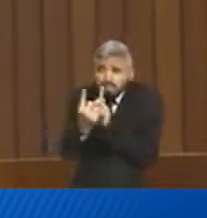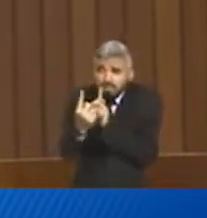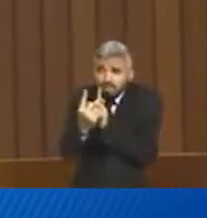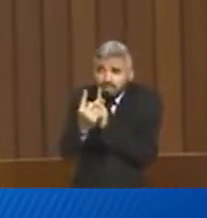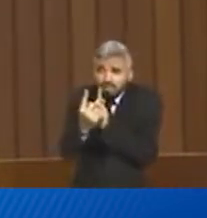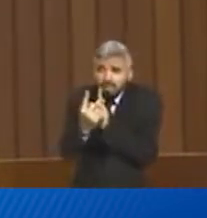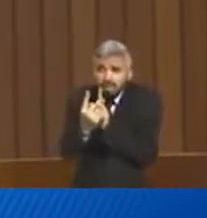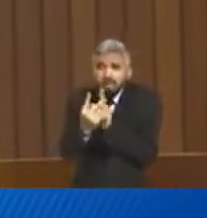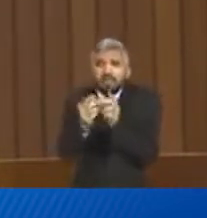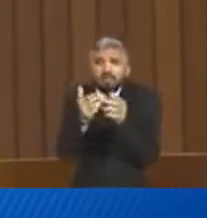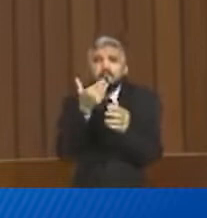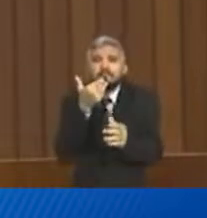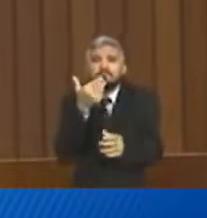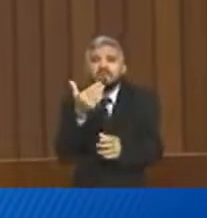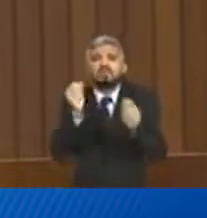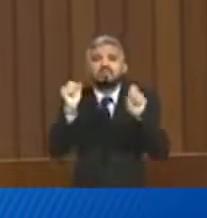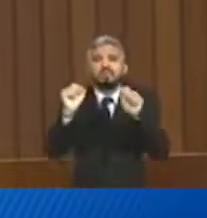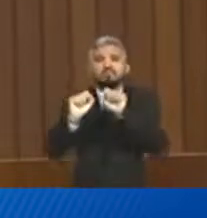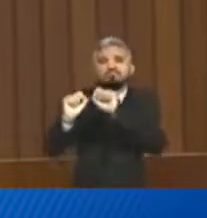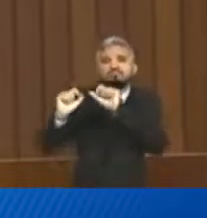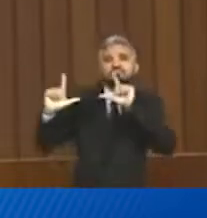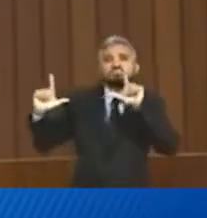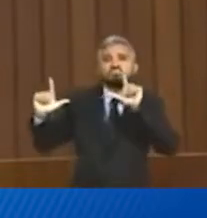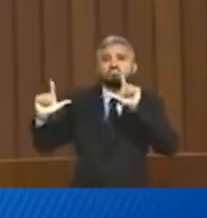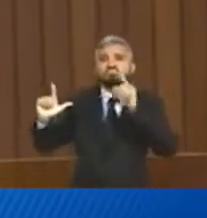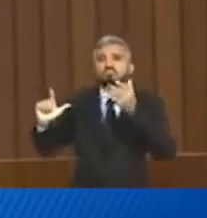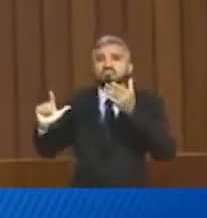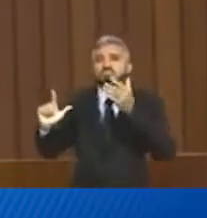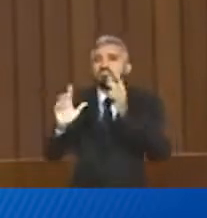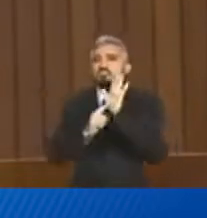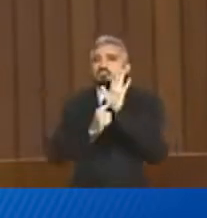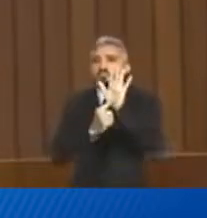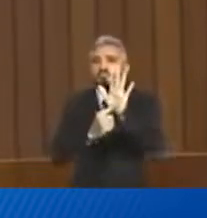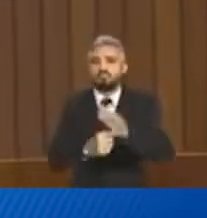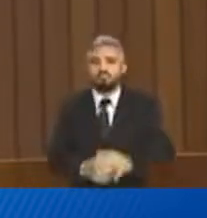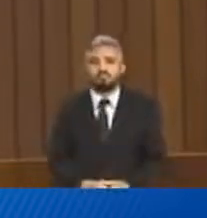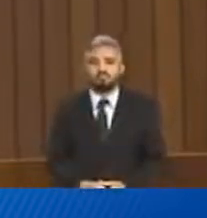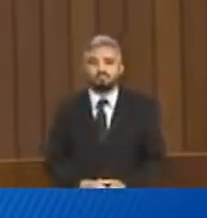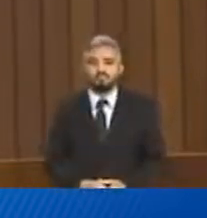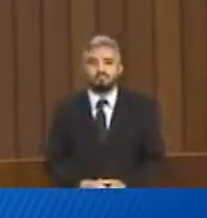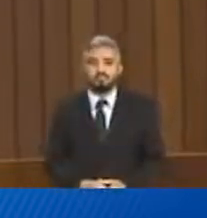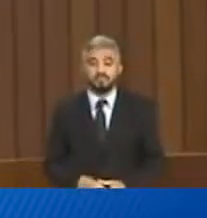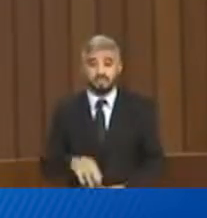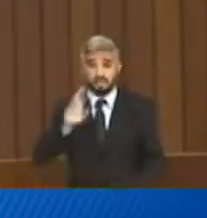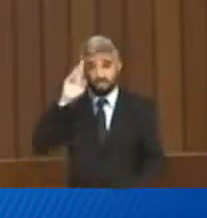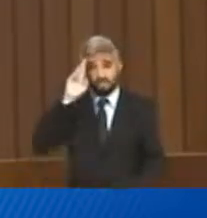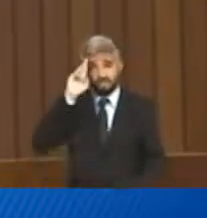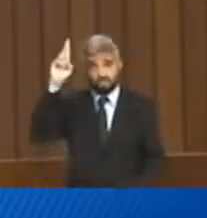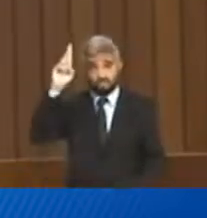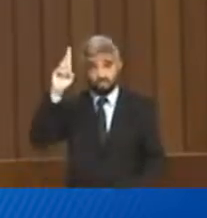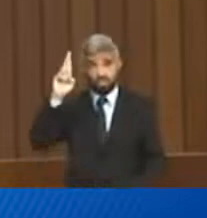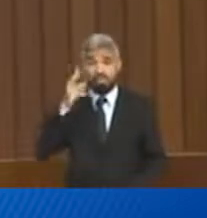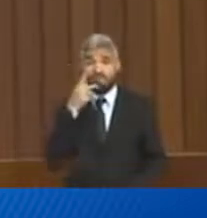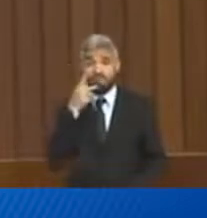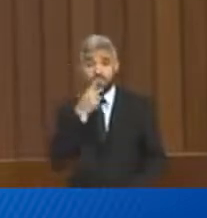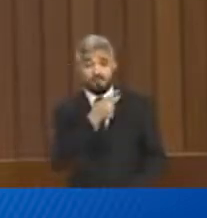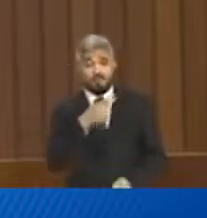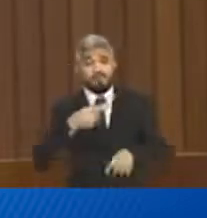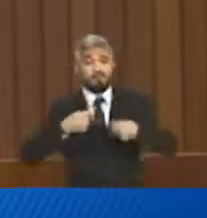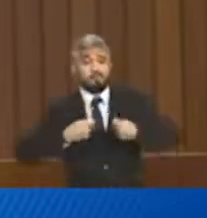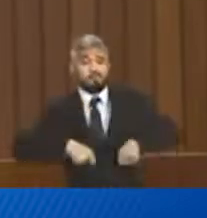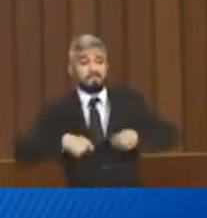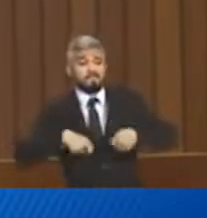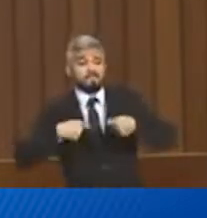favor e a diretora de que precisa para fazer a consulta